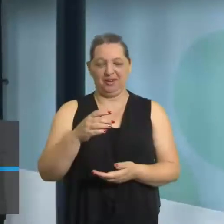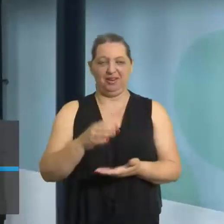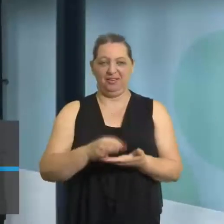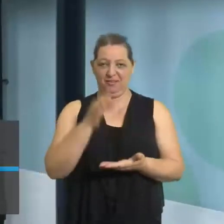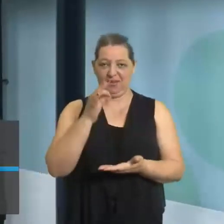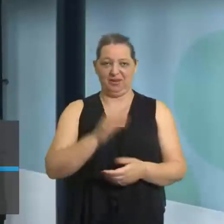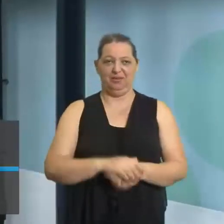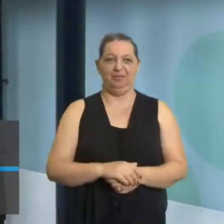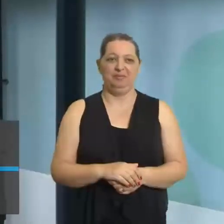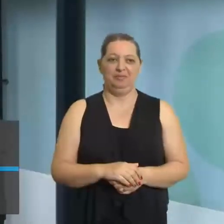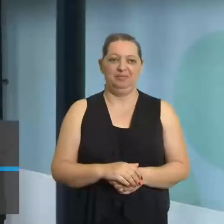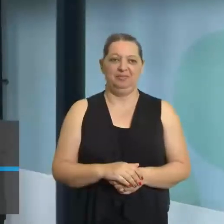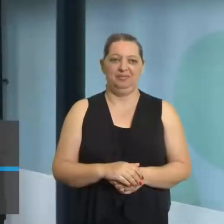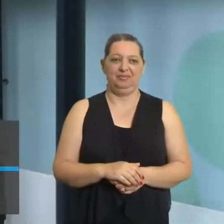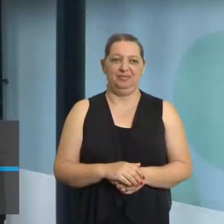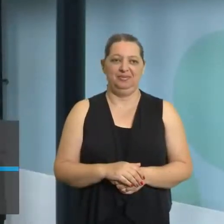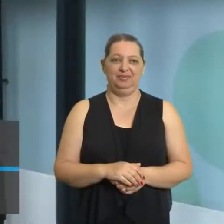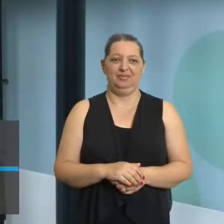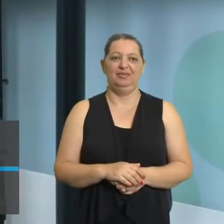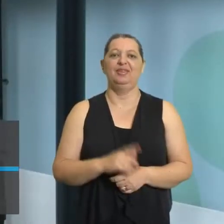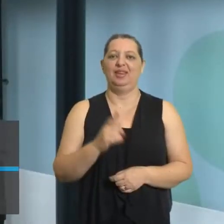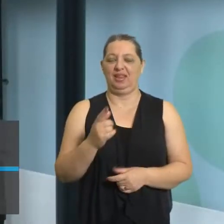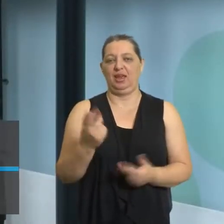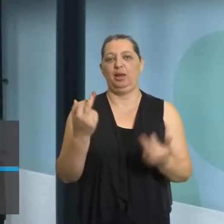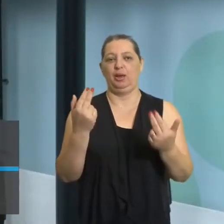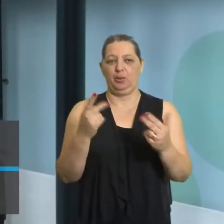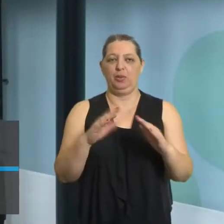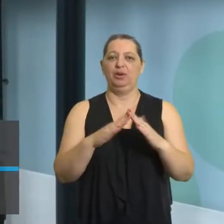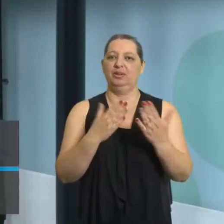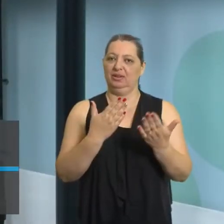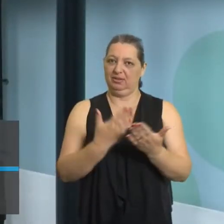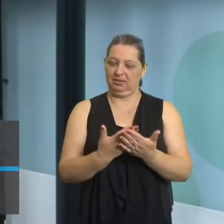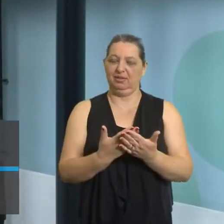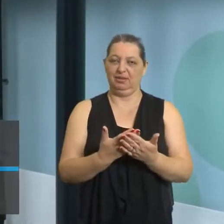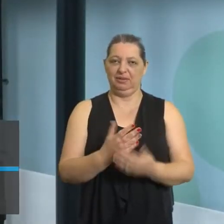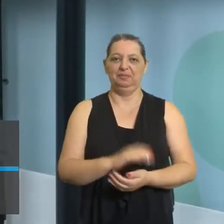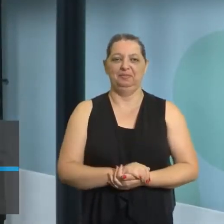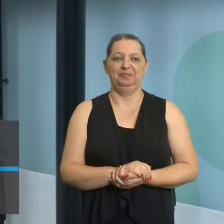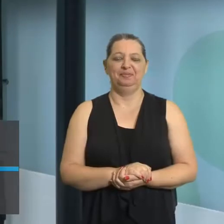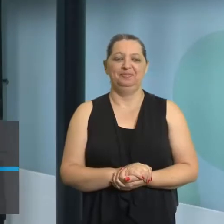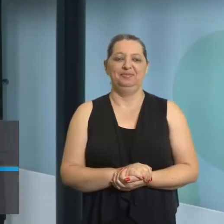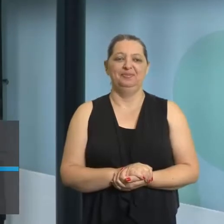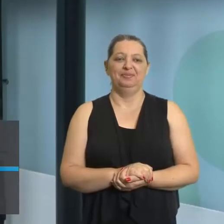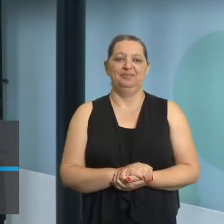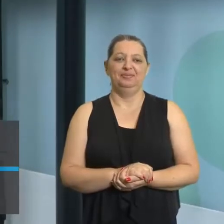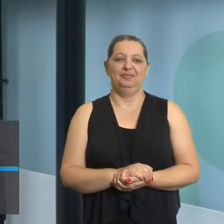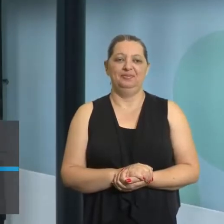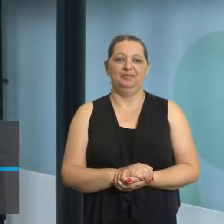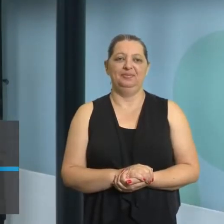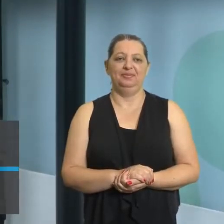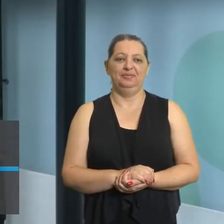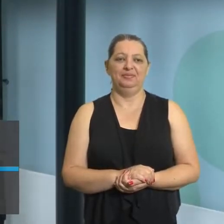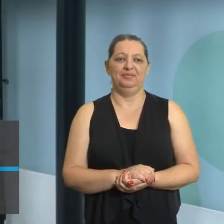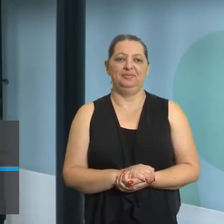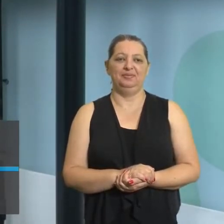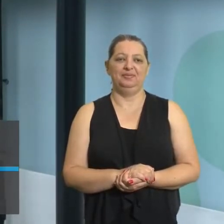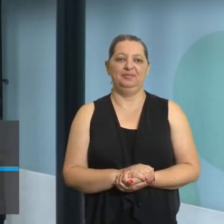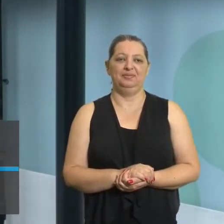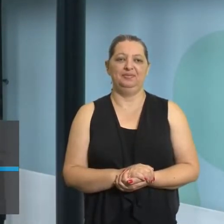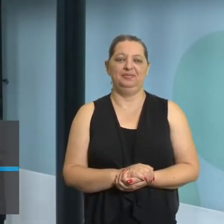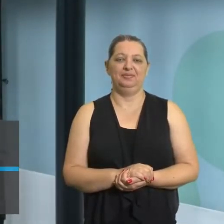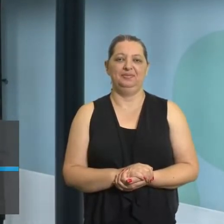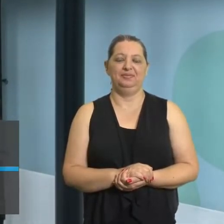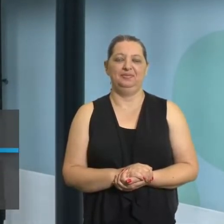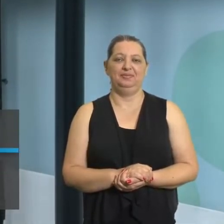não se engane o café também é igual da escola a gente tem que se virar né e é vamos lá